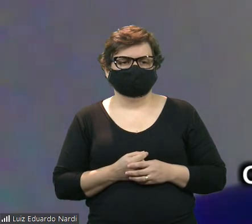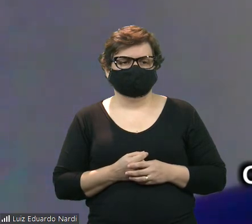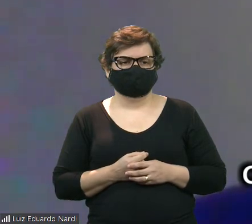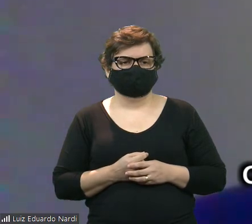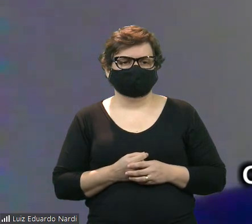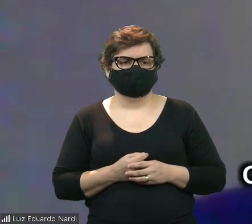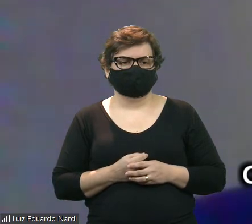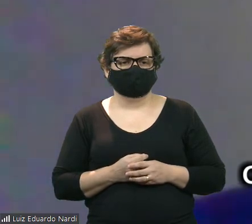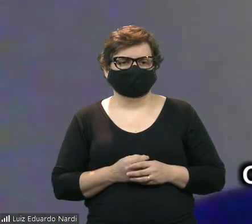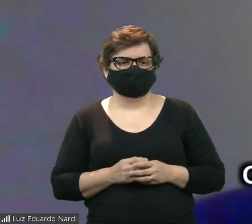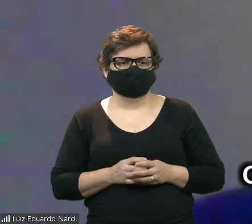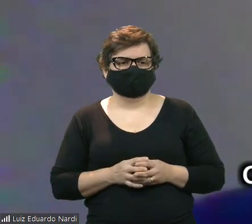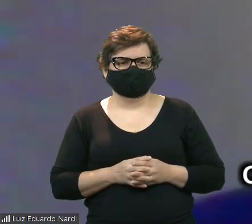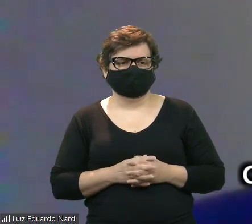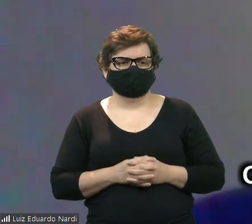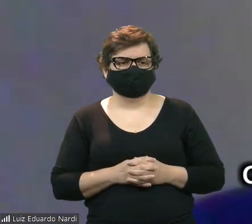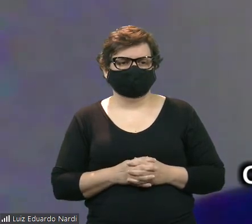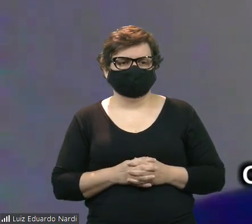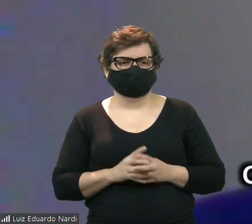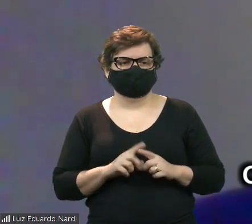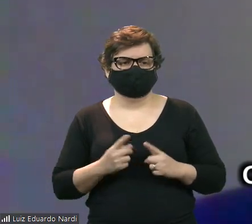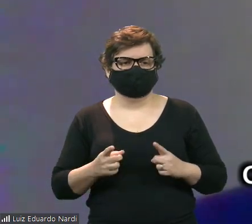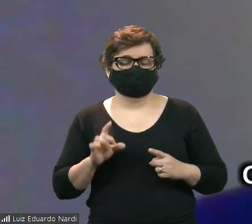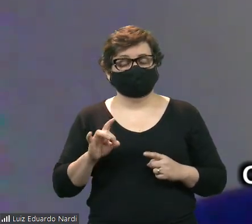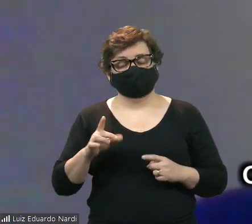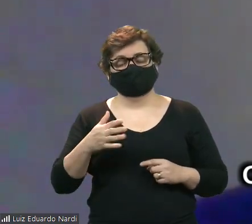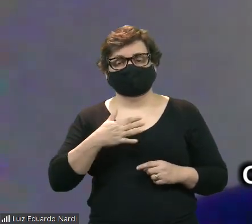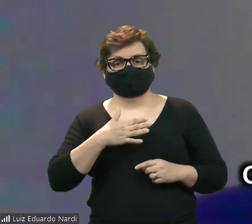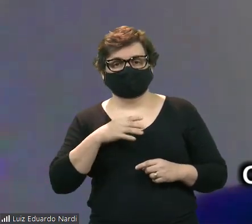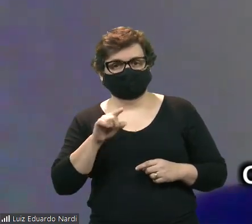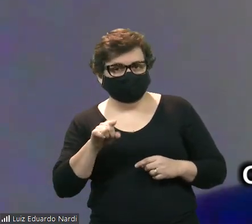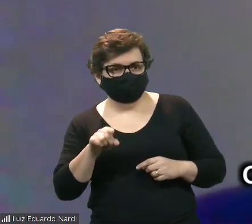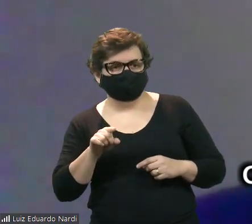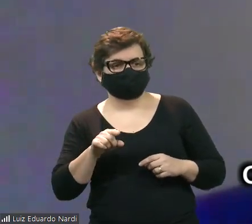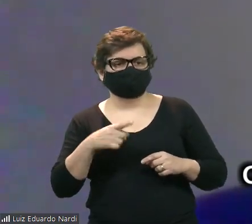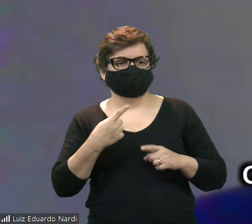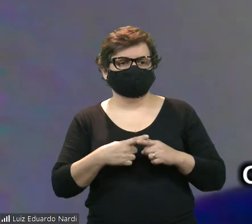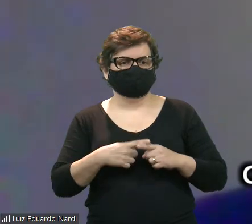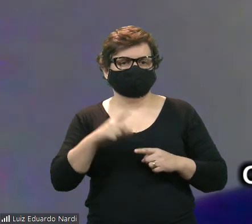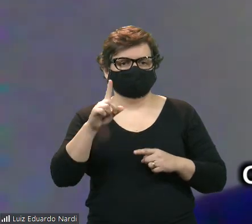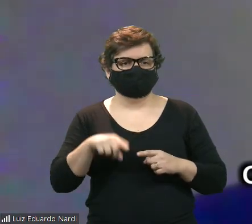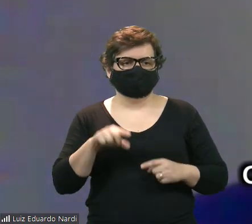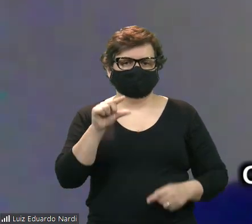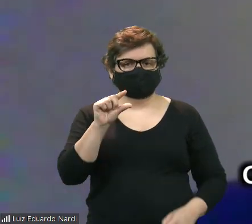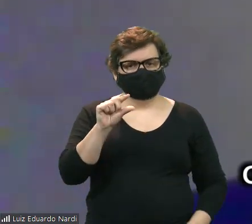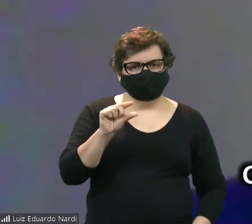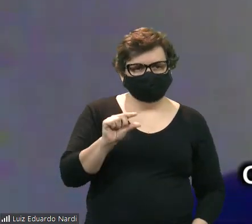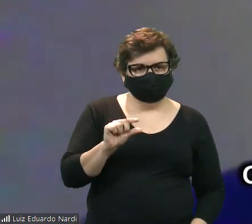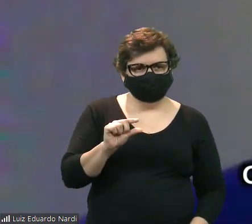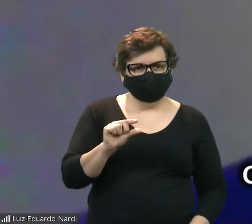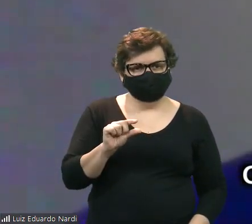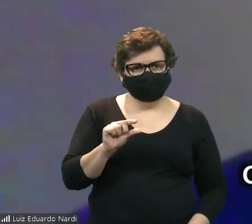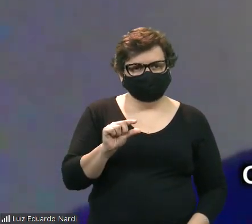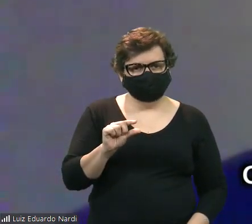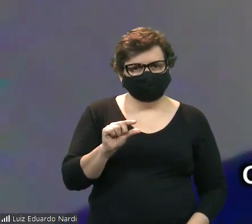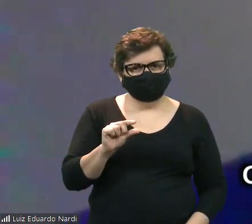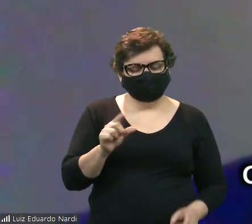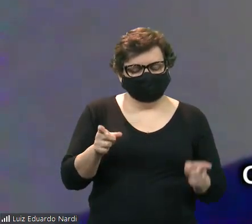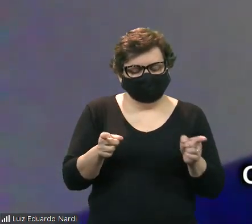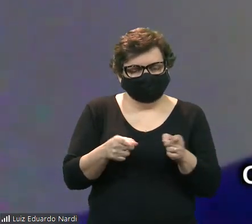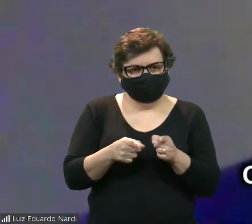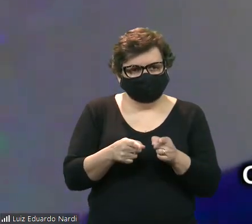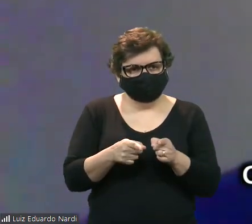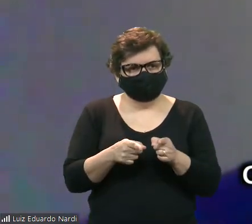caso, fica só essa ressalva de que ele é um pouco mais, vou usar um termo assim, ele é um pouco mais